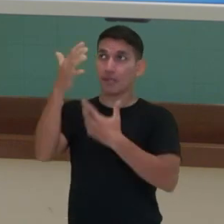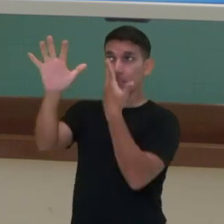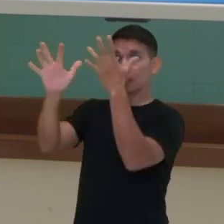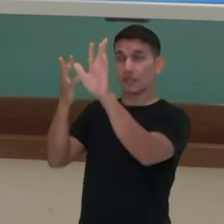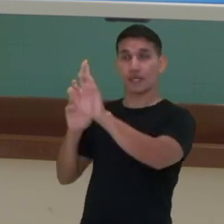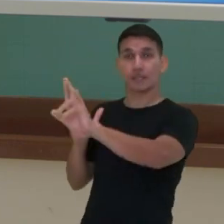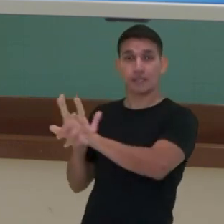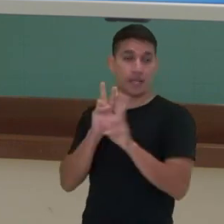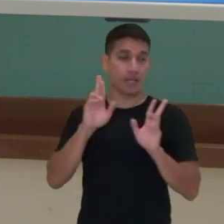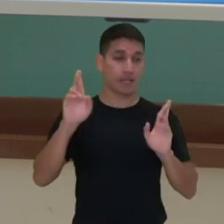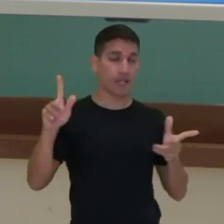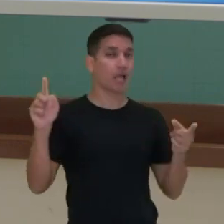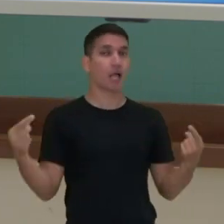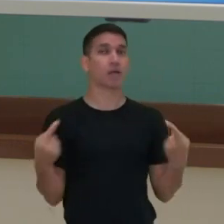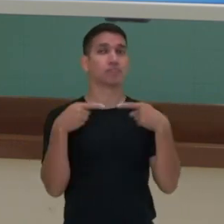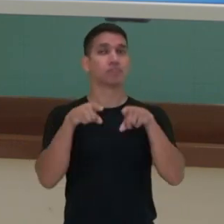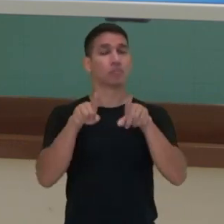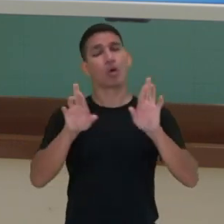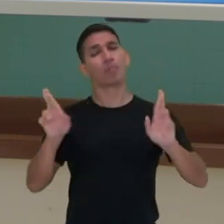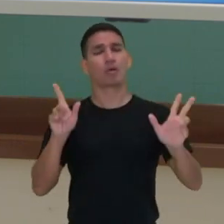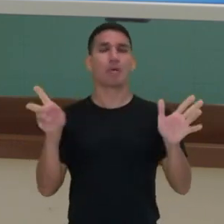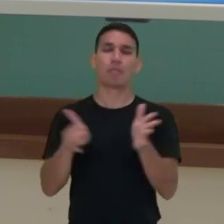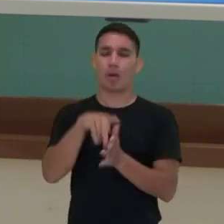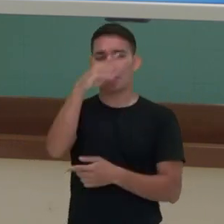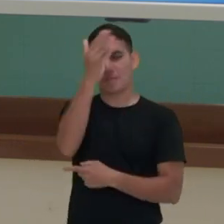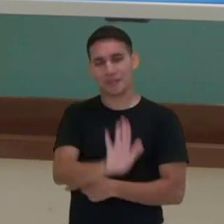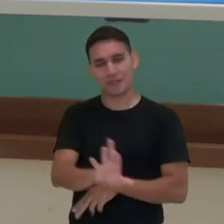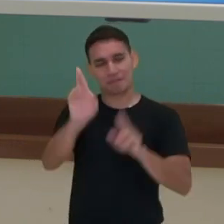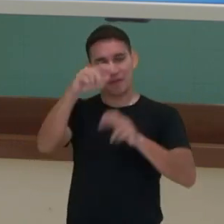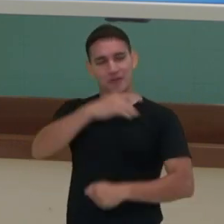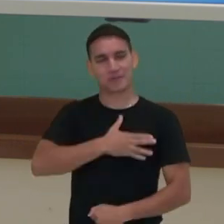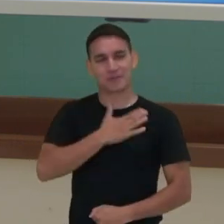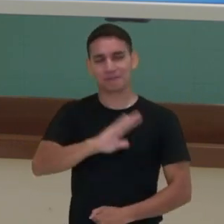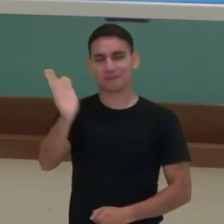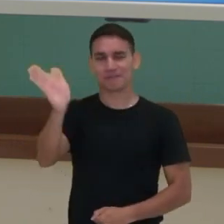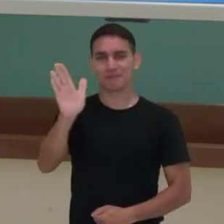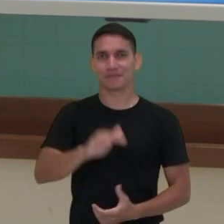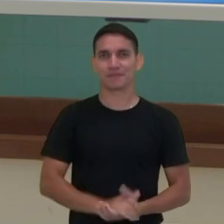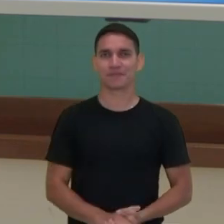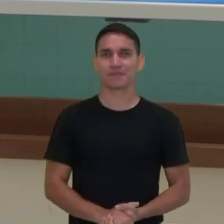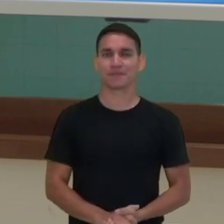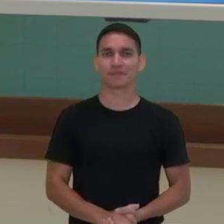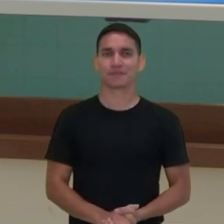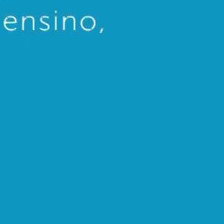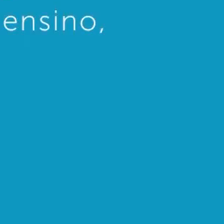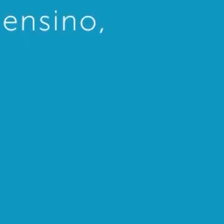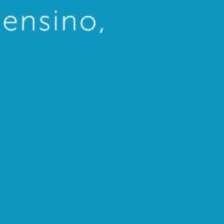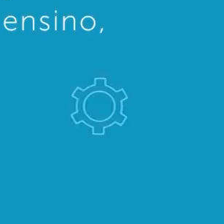diferenças entre tempo e clima no território brasileiro. Espero que vocês tenham gostado. Até breve.